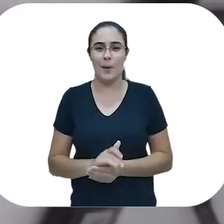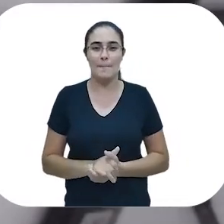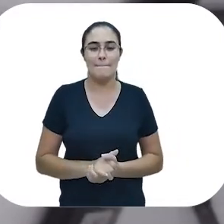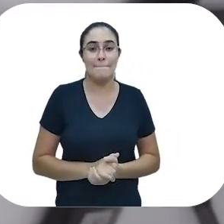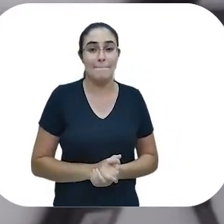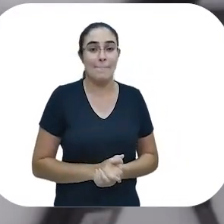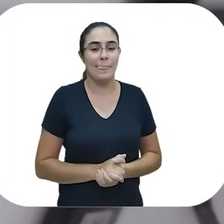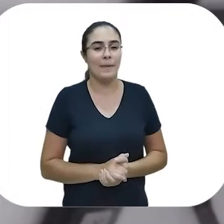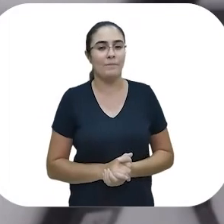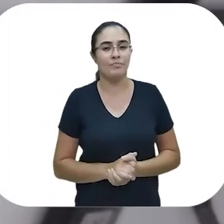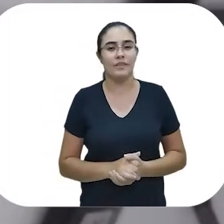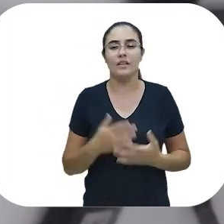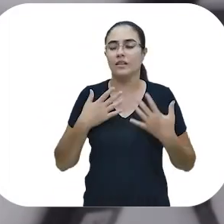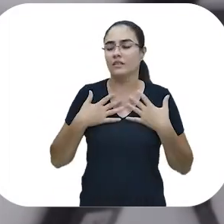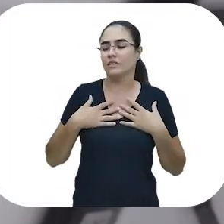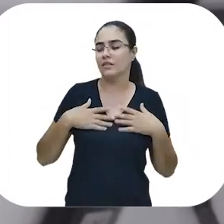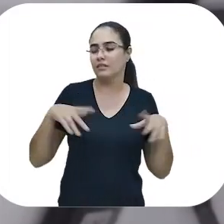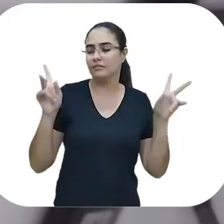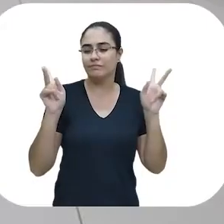canção. Serena, mas